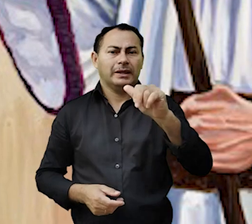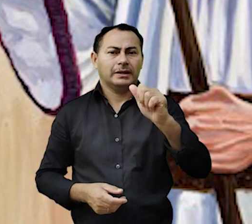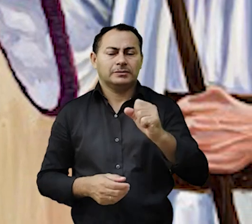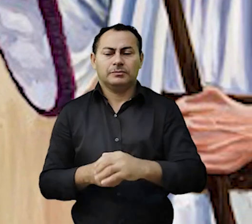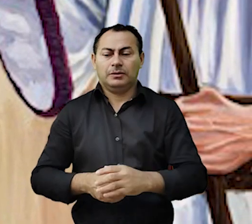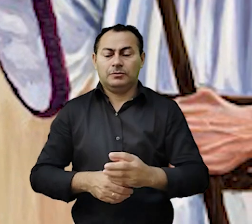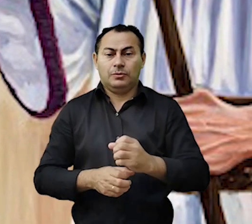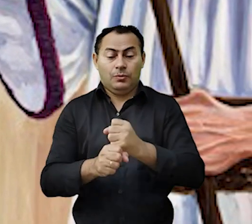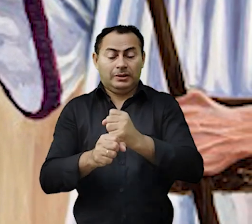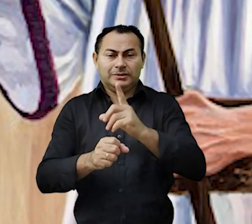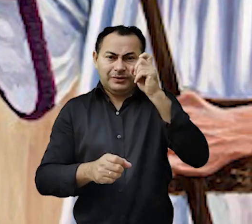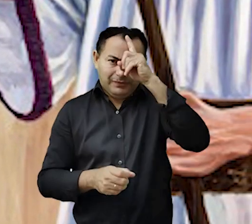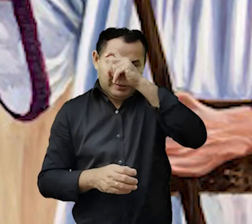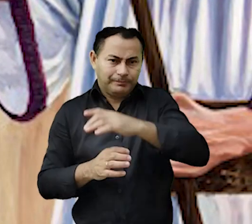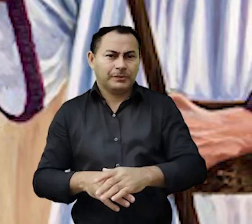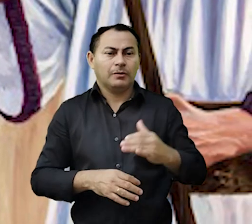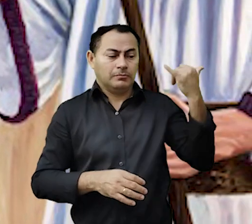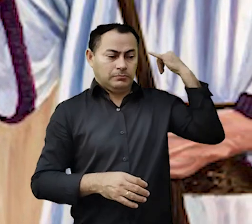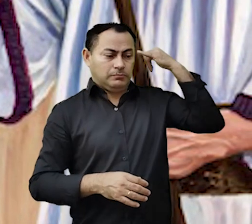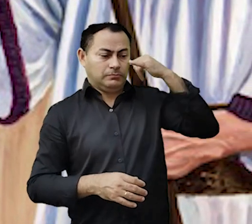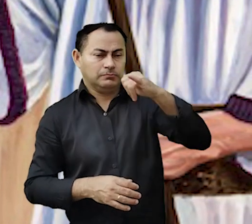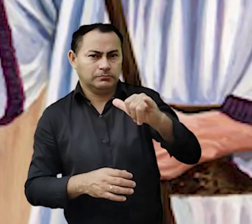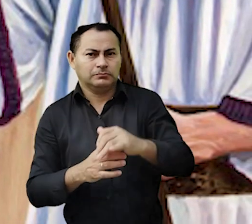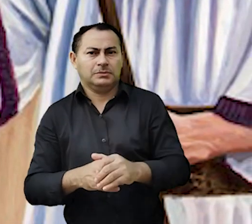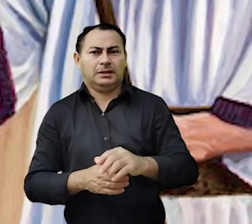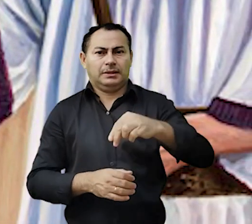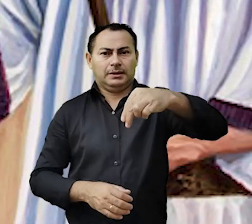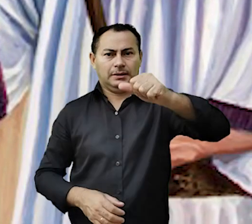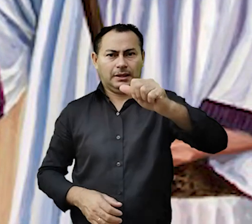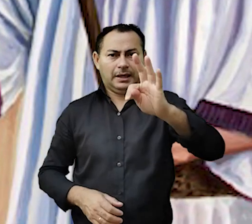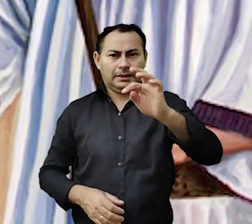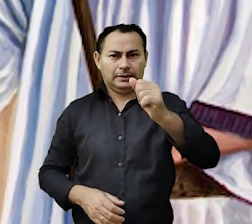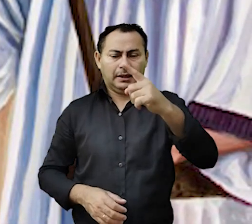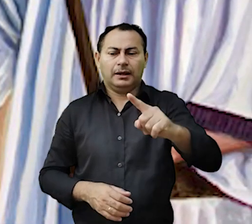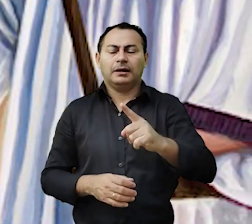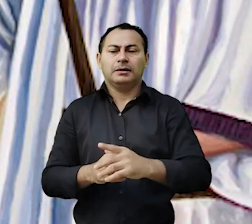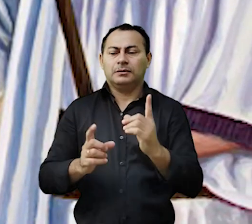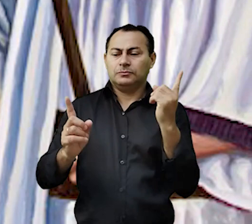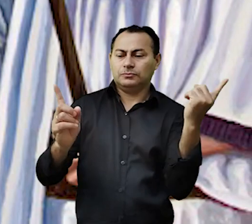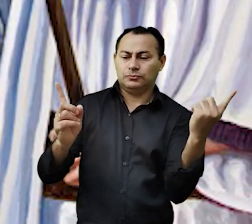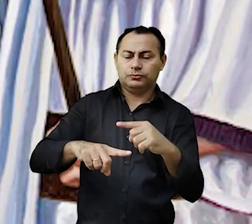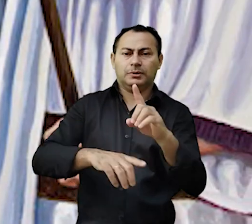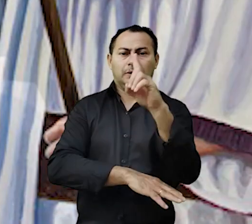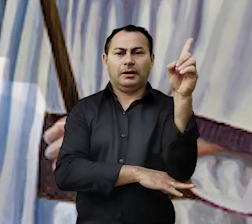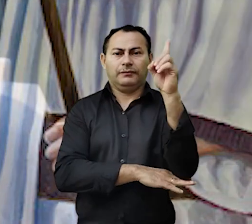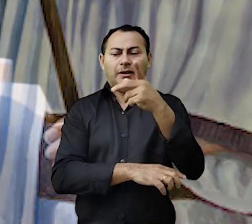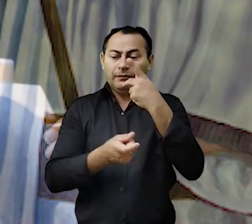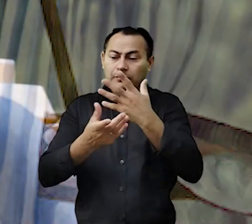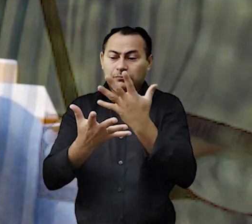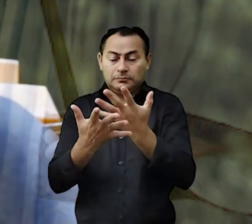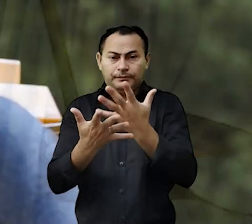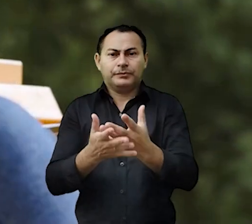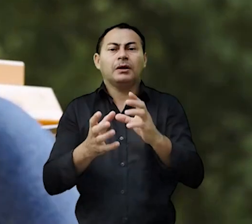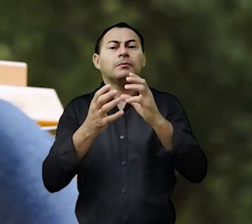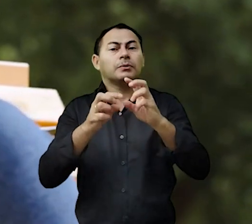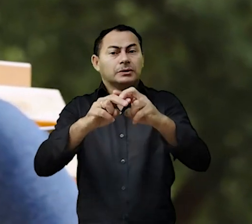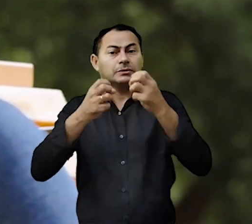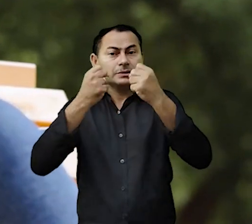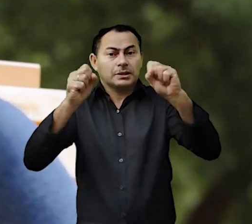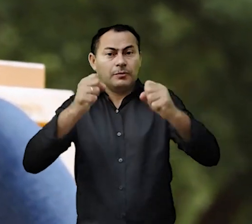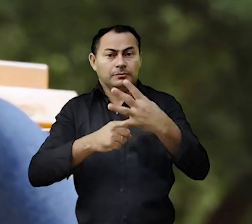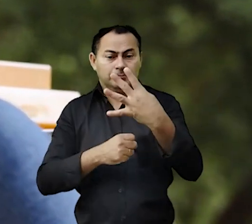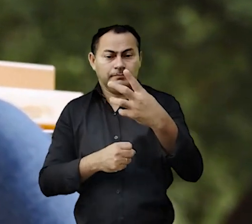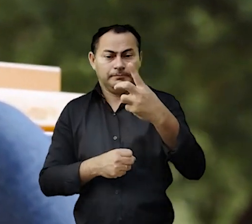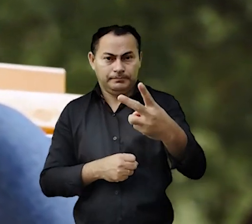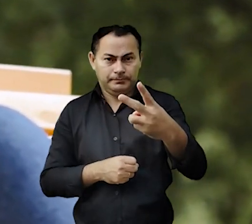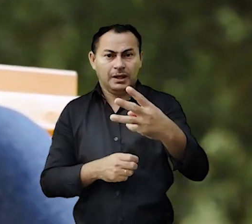Davi. Quando o profeta Natã confrontou Davi, ele tinha decidido confessar seu pecado. No Salmo 32, Davi está descrevendo seu